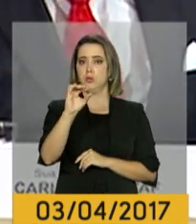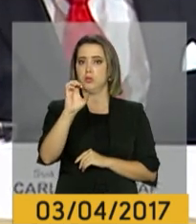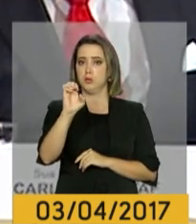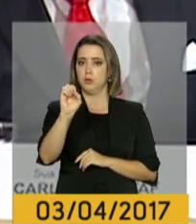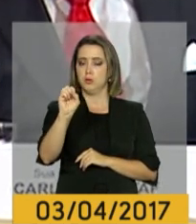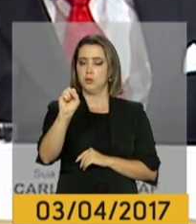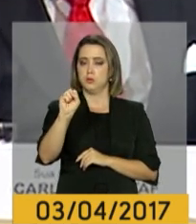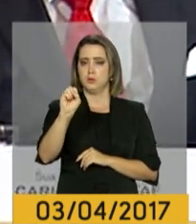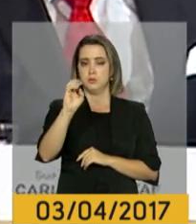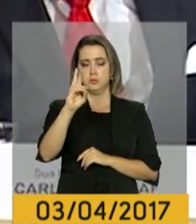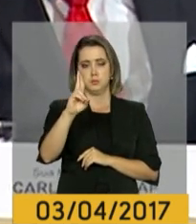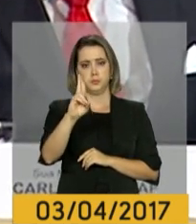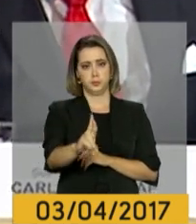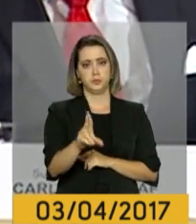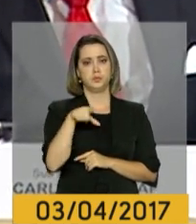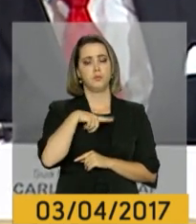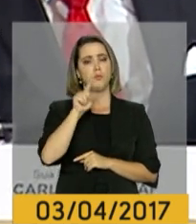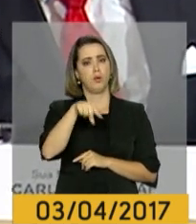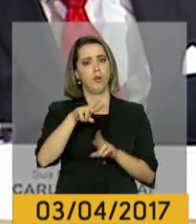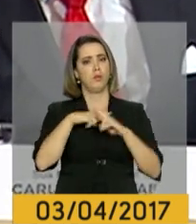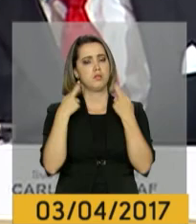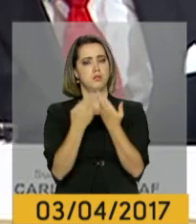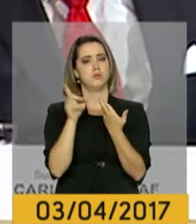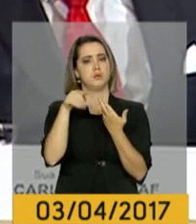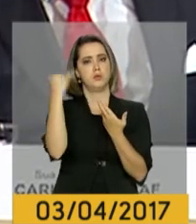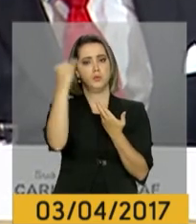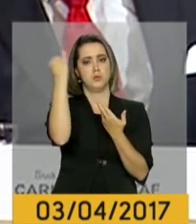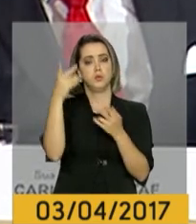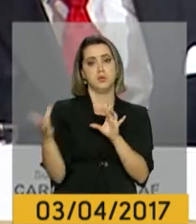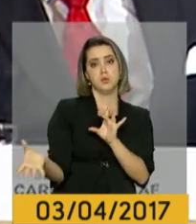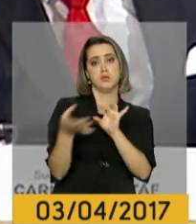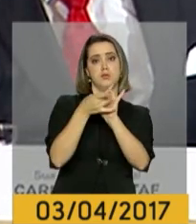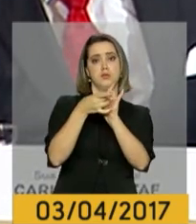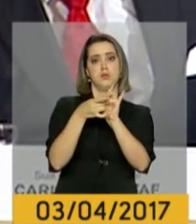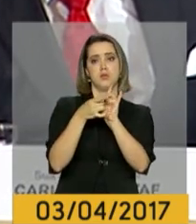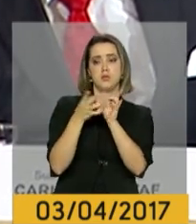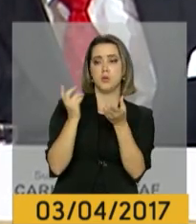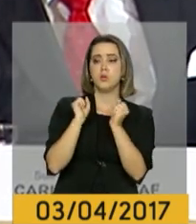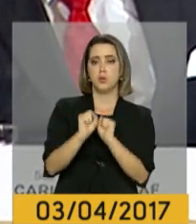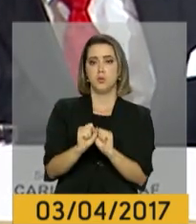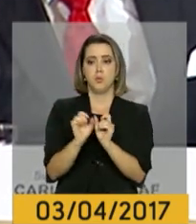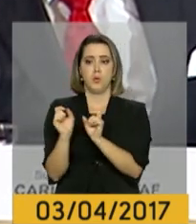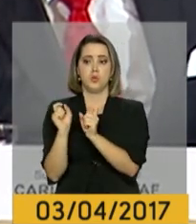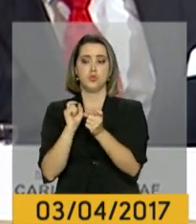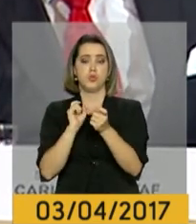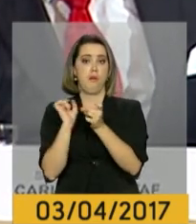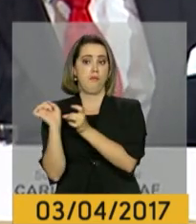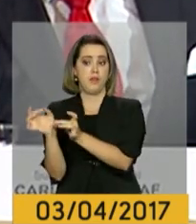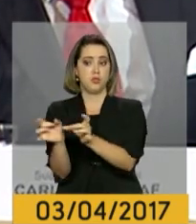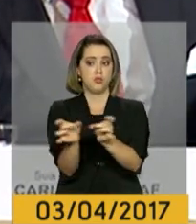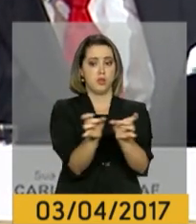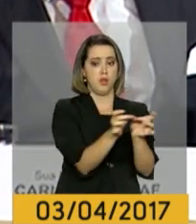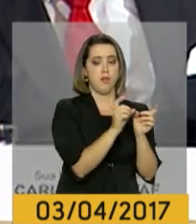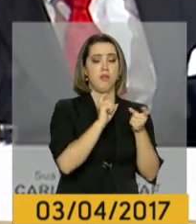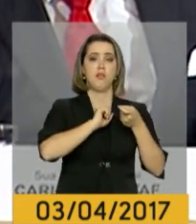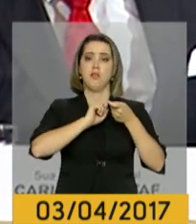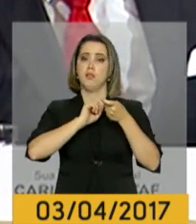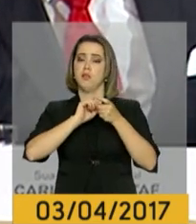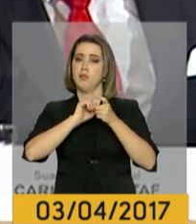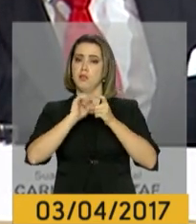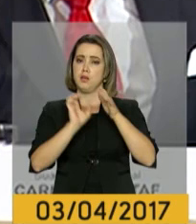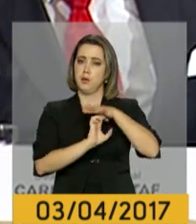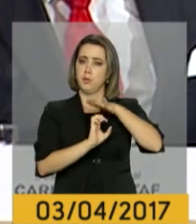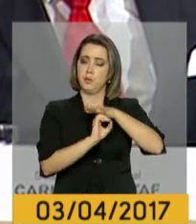propósito desta reunião, ele contempla importante conjunto de concessões à iniciativa privada. Quero